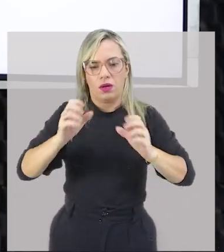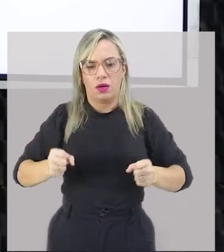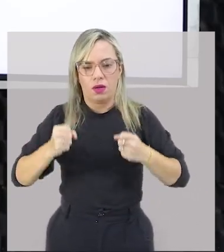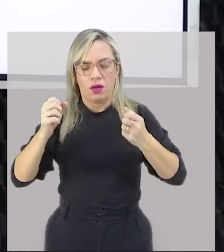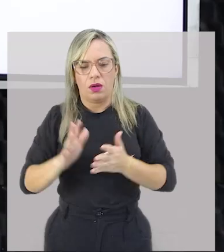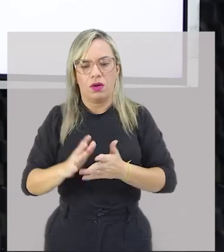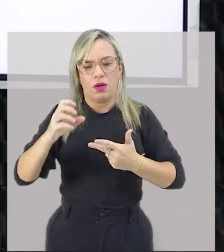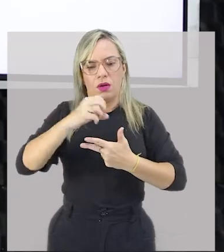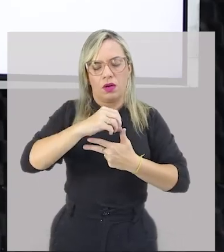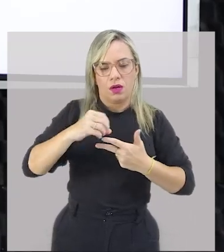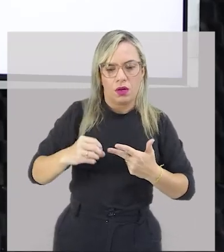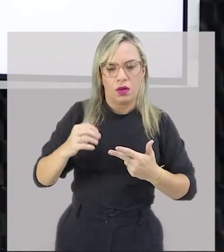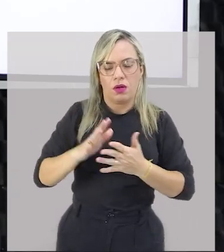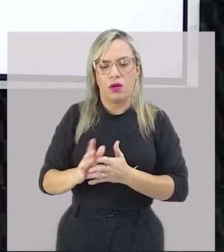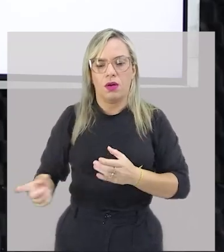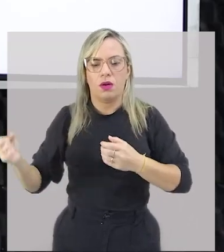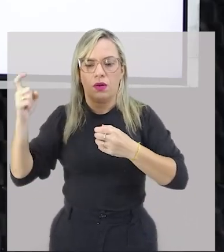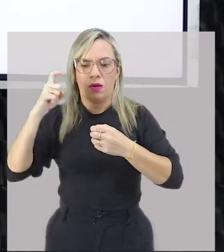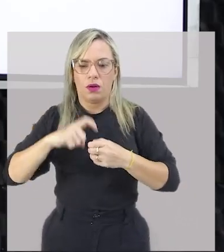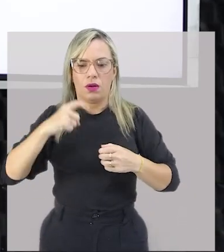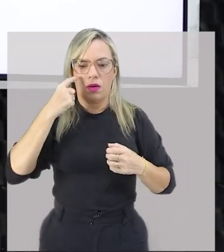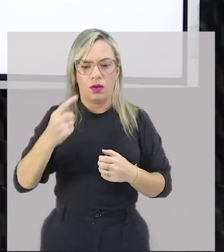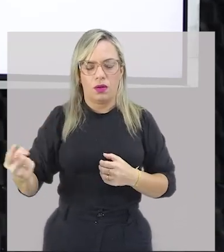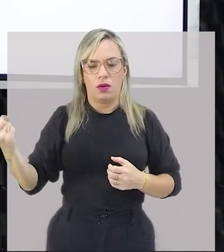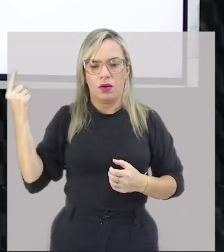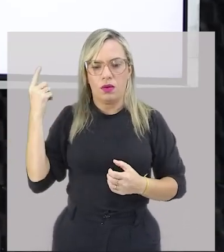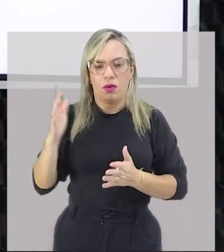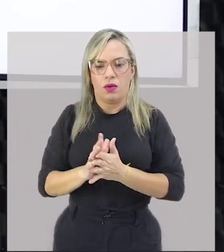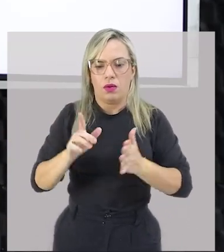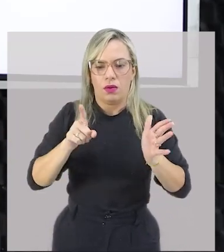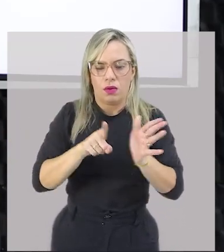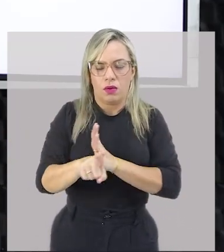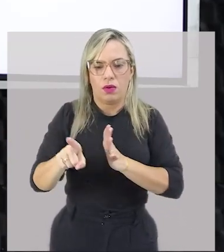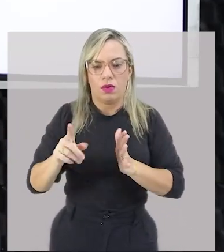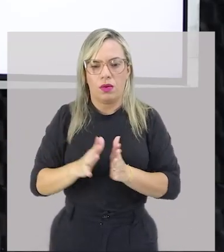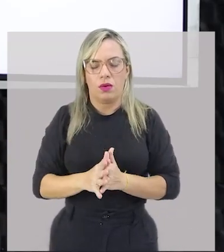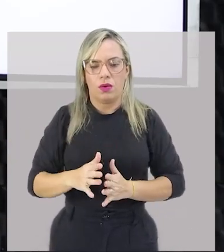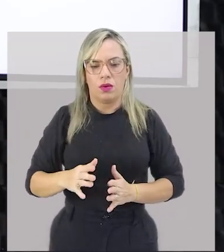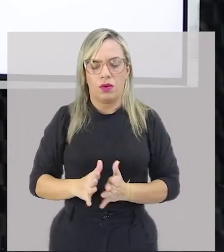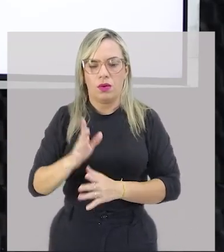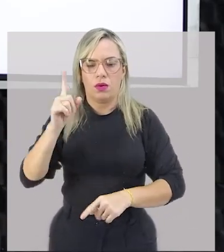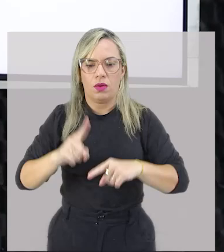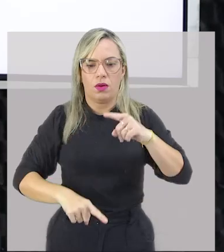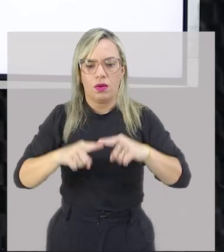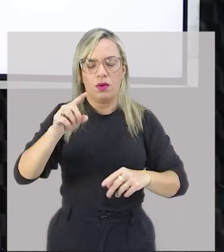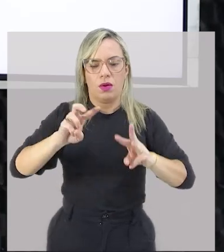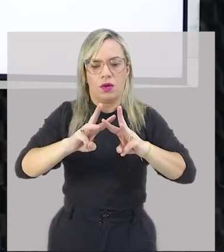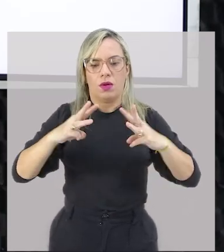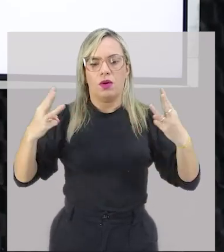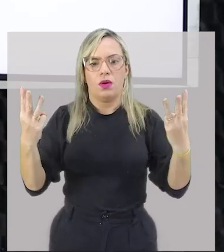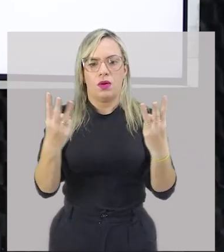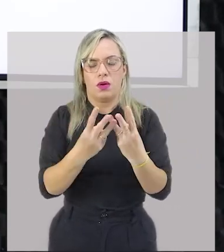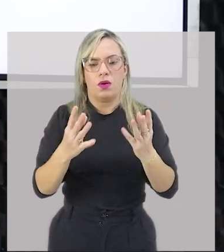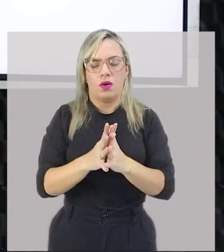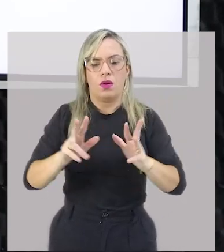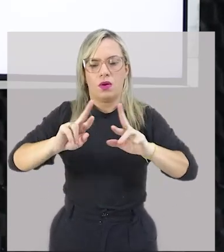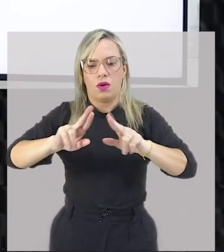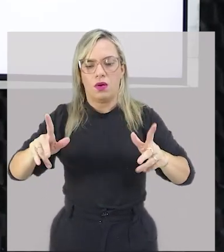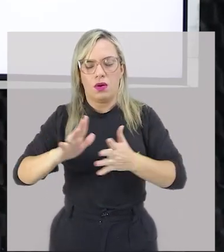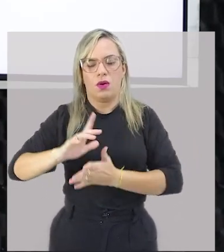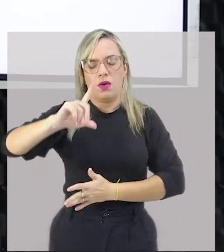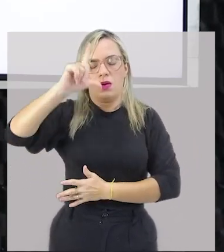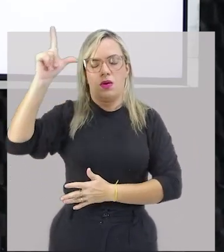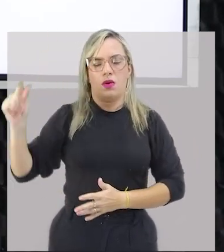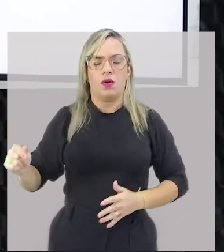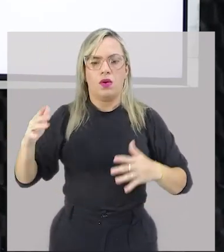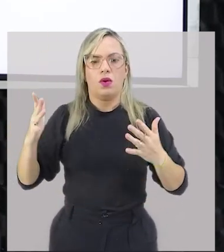Enem. Mas voltando aqui para a questão dos corpos de massas diferentes lá na Lua.